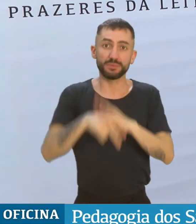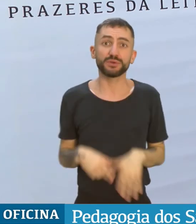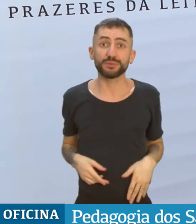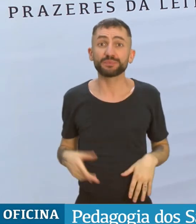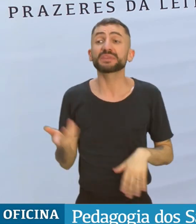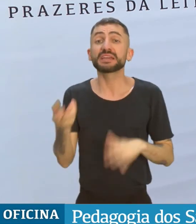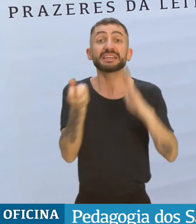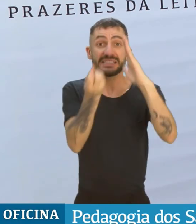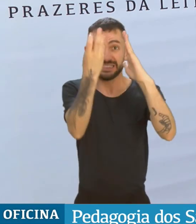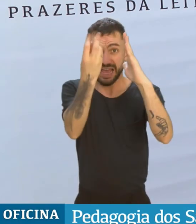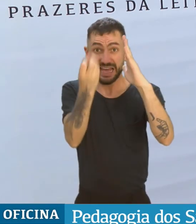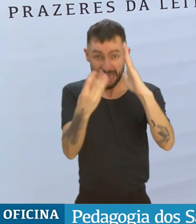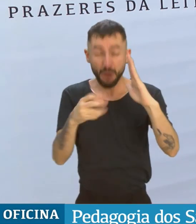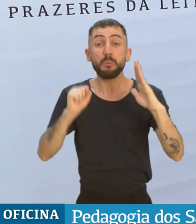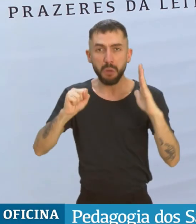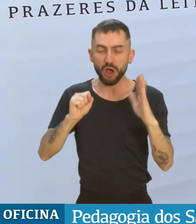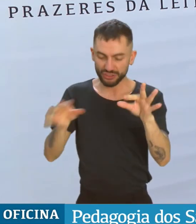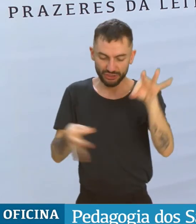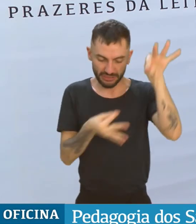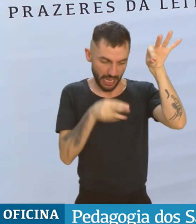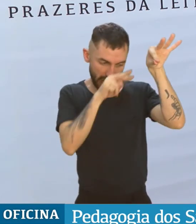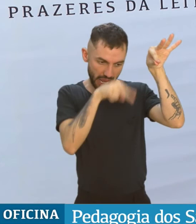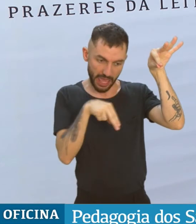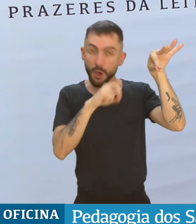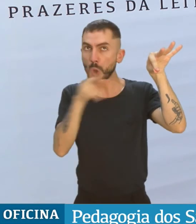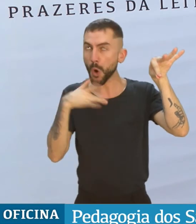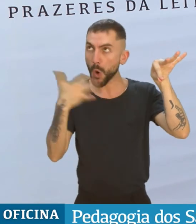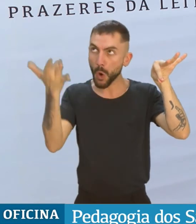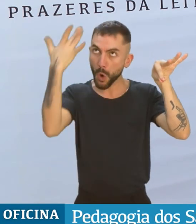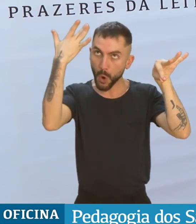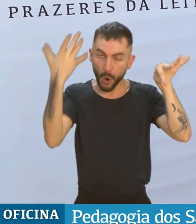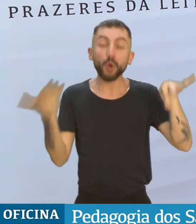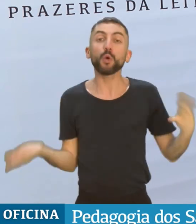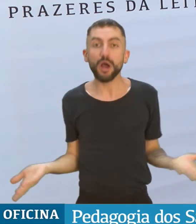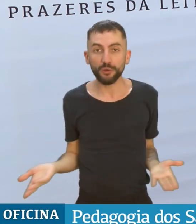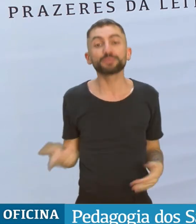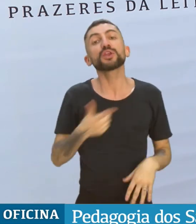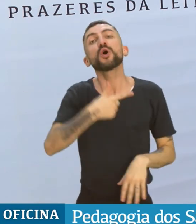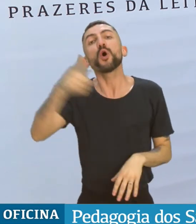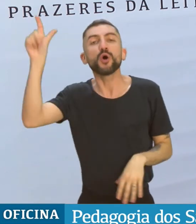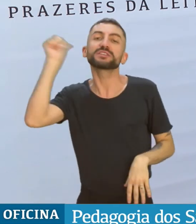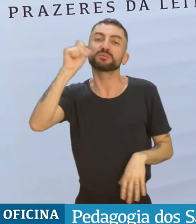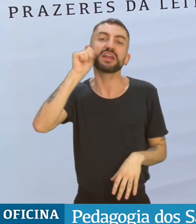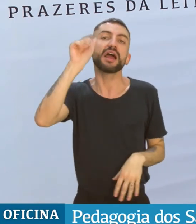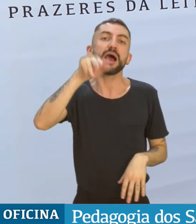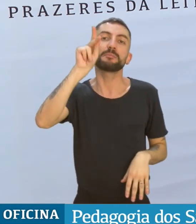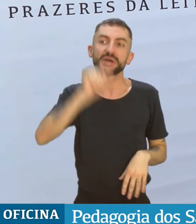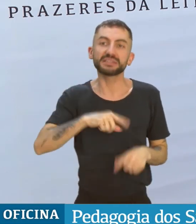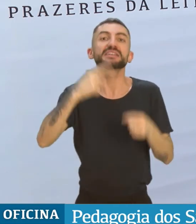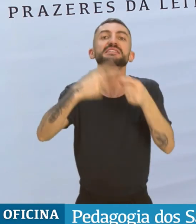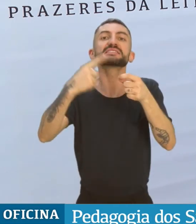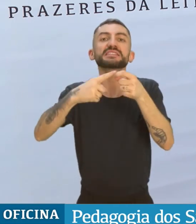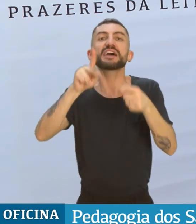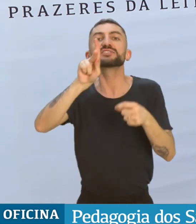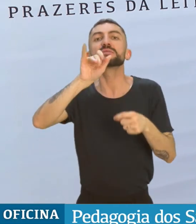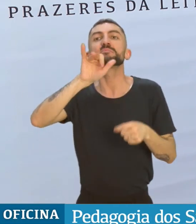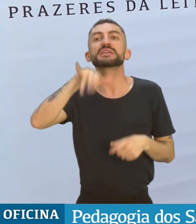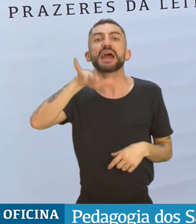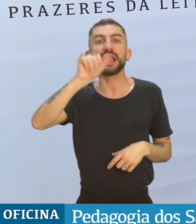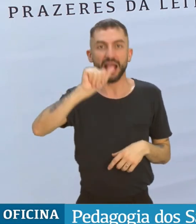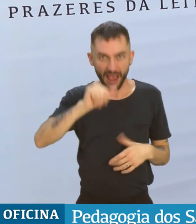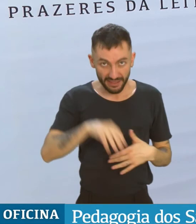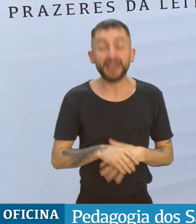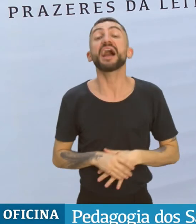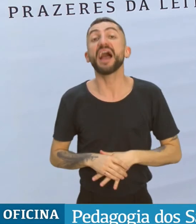sarau ou tudo tem que ser de cor? E da Amanda Oliveira, Piracaia SP. Será que é da Piracaia na leitura, esse da